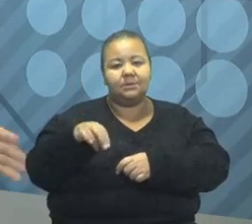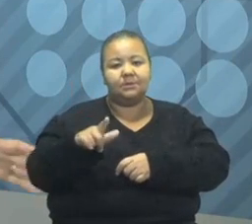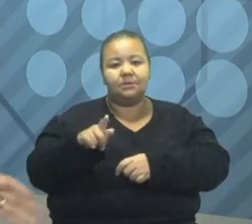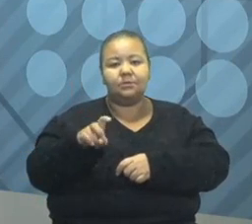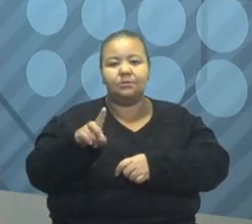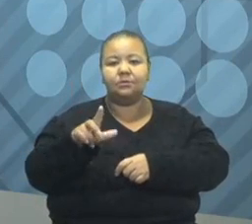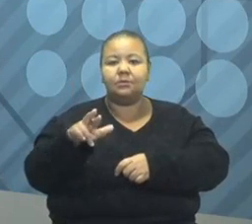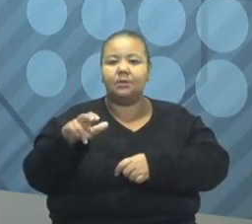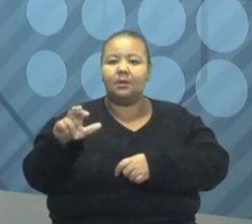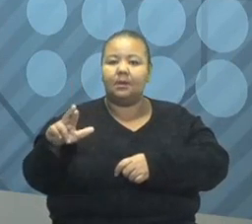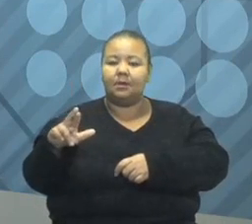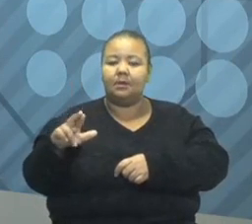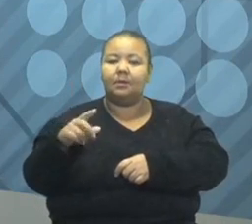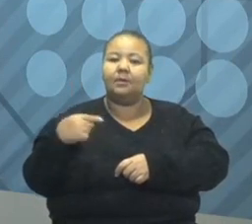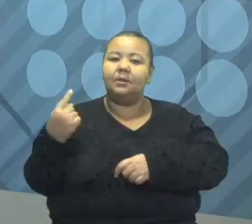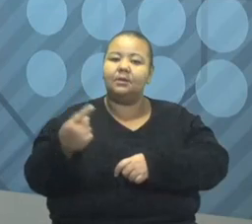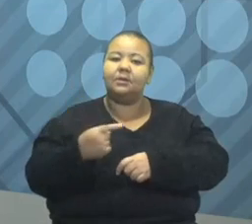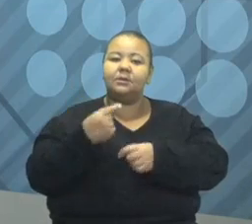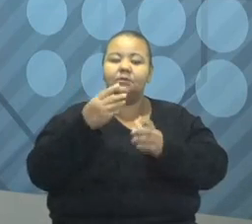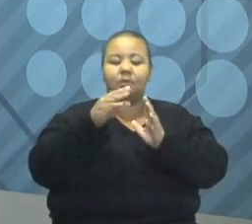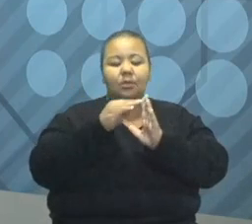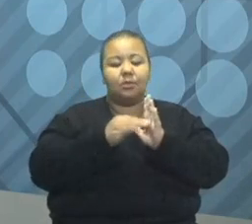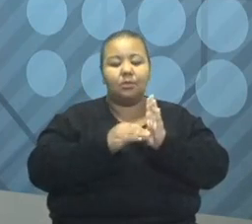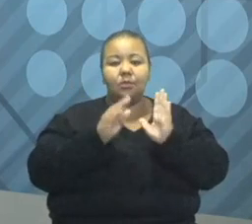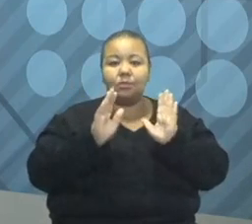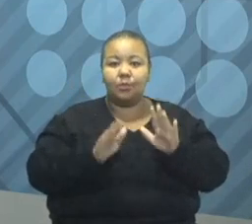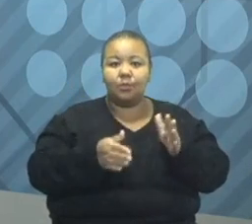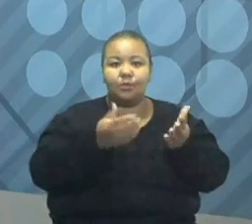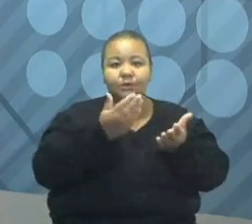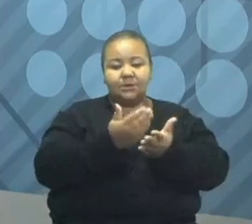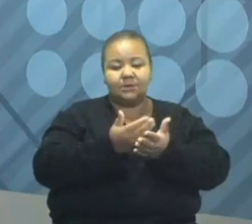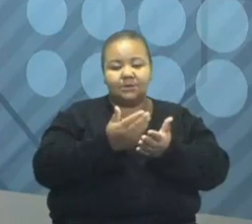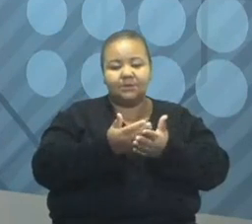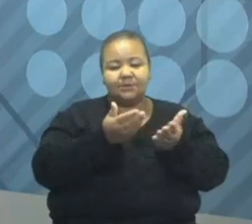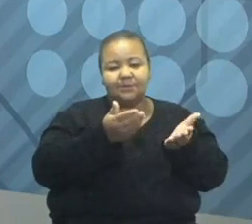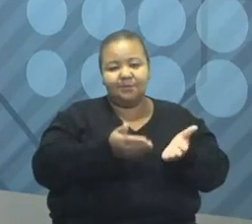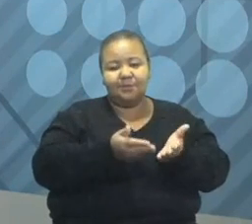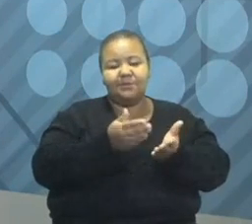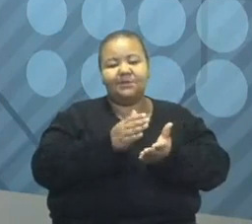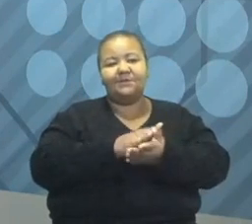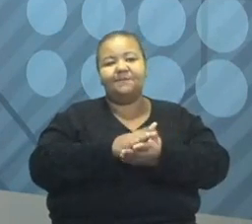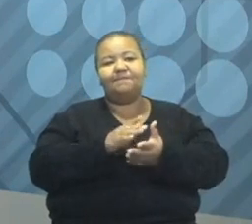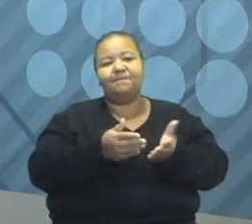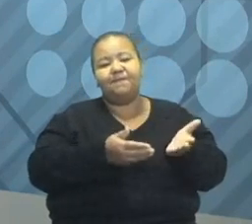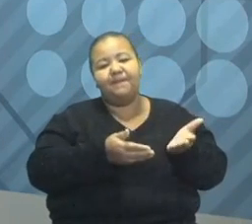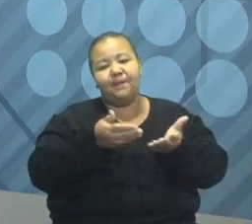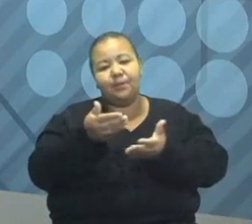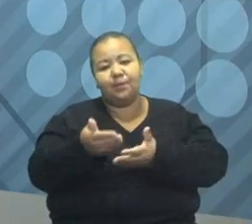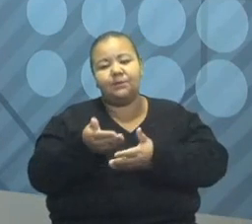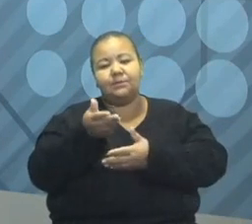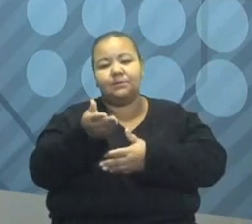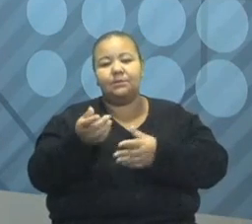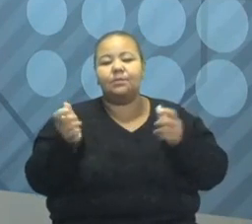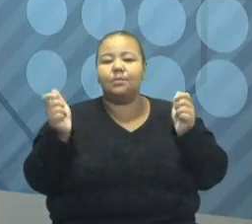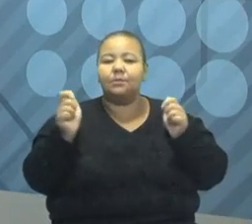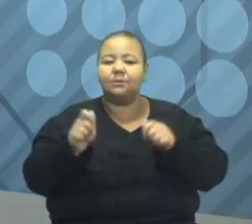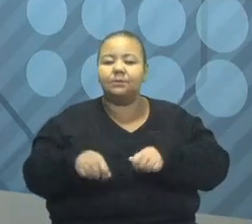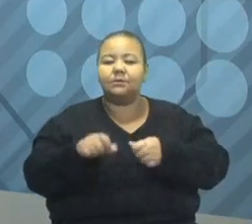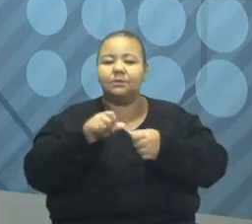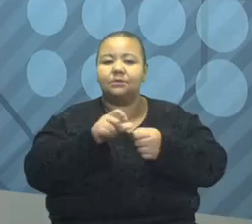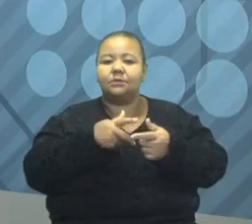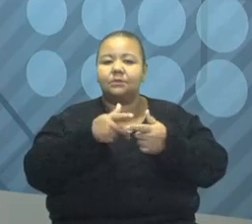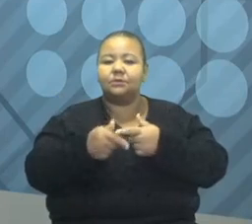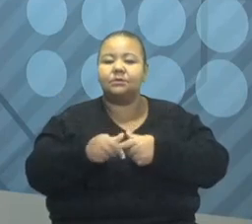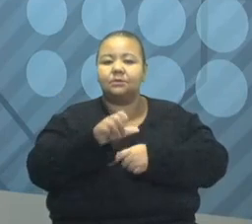Então, esses foram os conceitos que abordamos ao longo da nossa disciplina, na nossa aula de hoje. Eu trouxe a você uma possibilidade de resolução